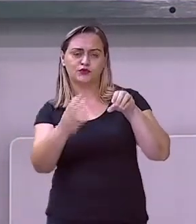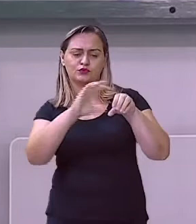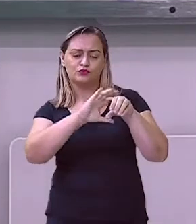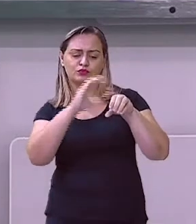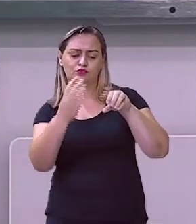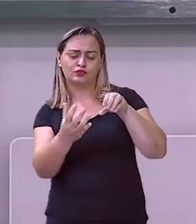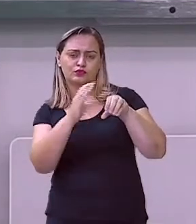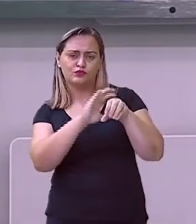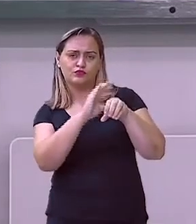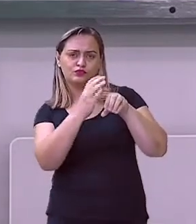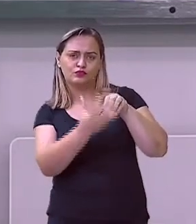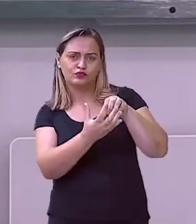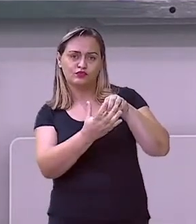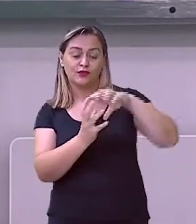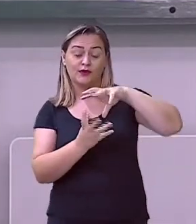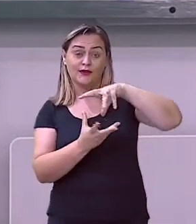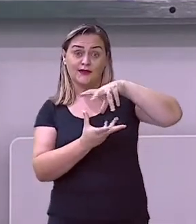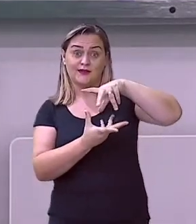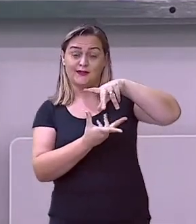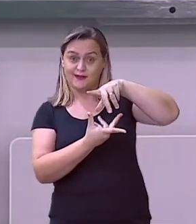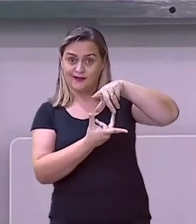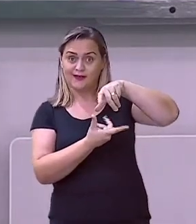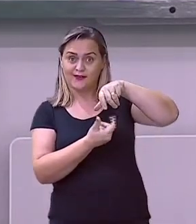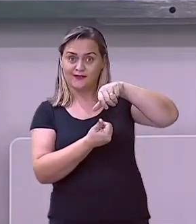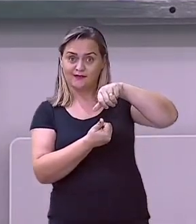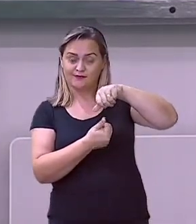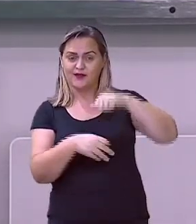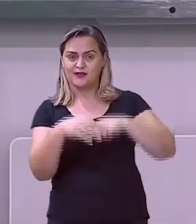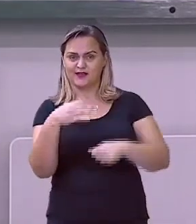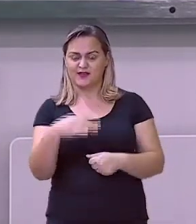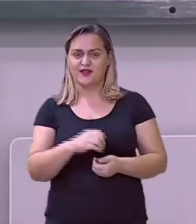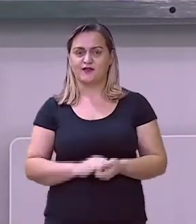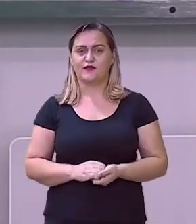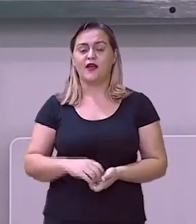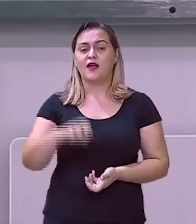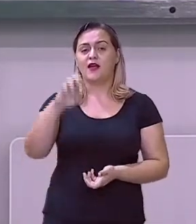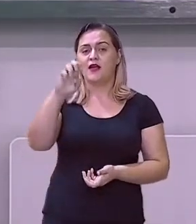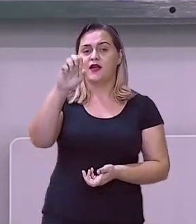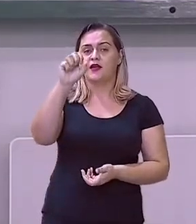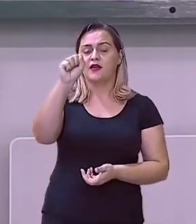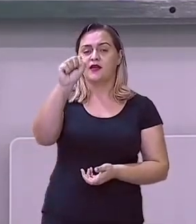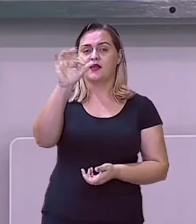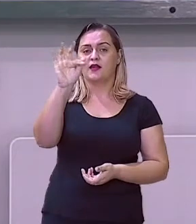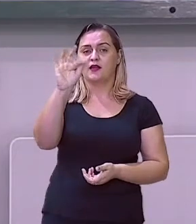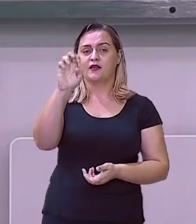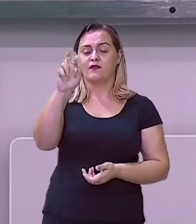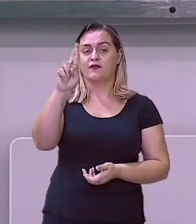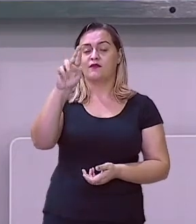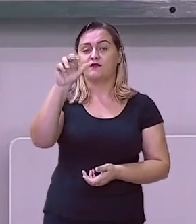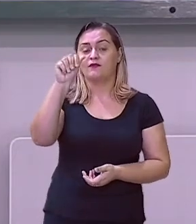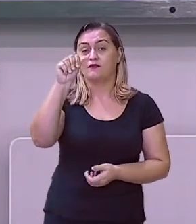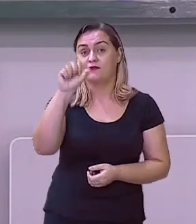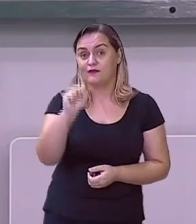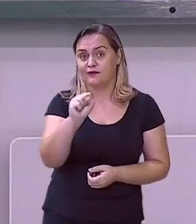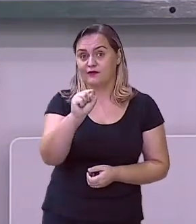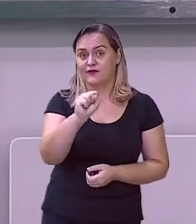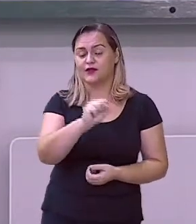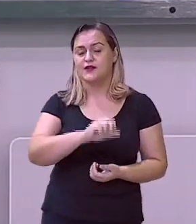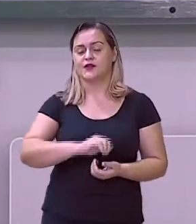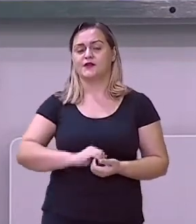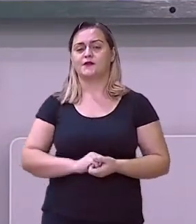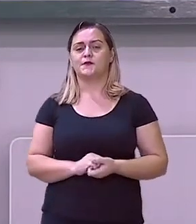Eliane, não são as camadas? Mas vamos ver do que se trata. Nas